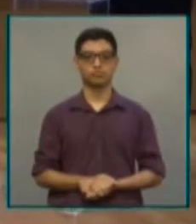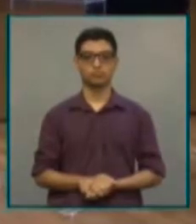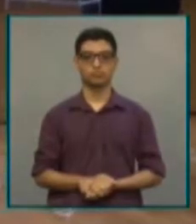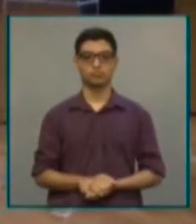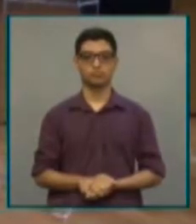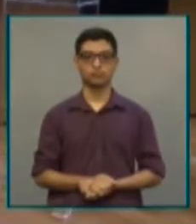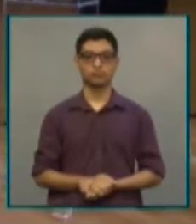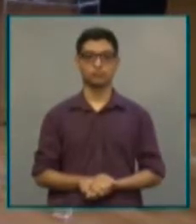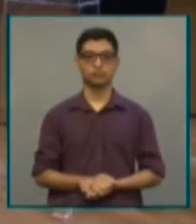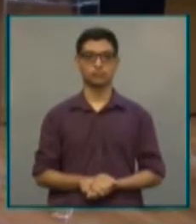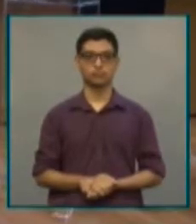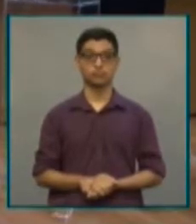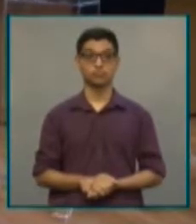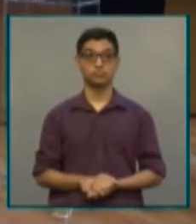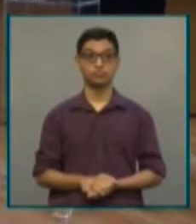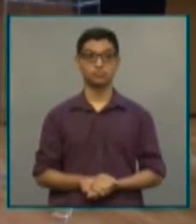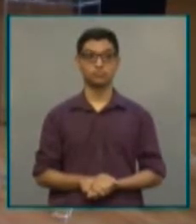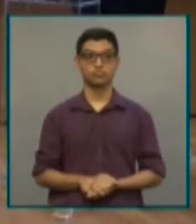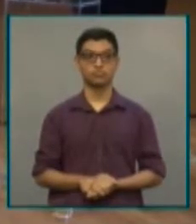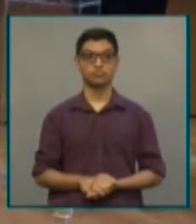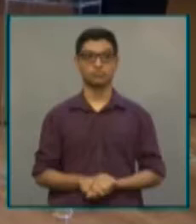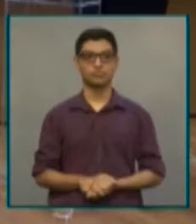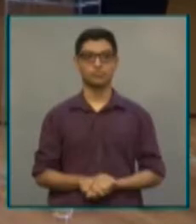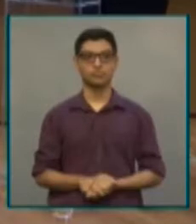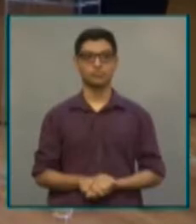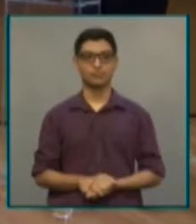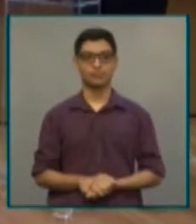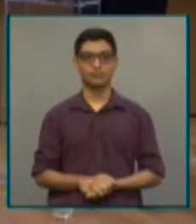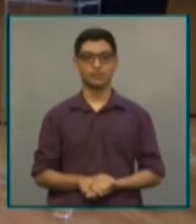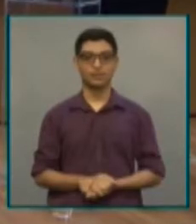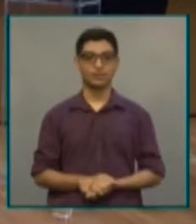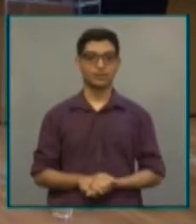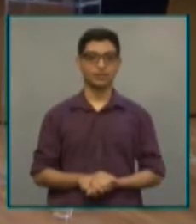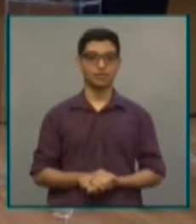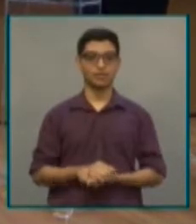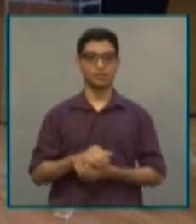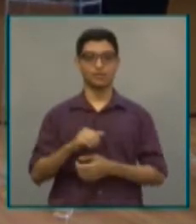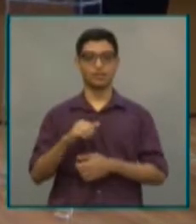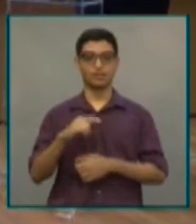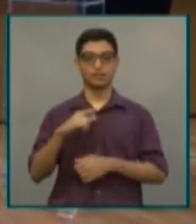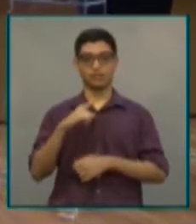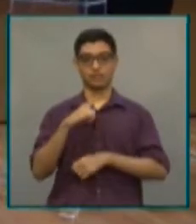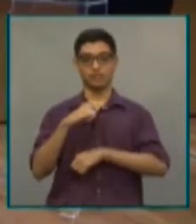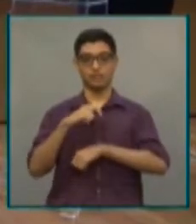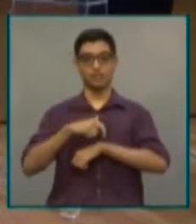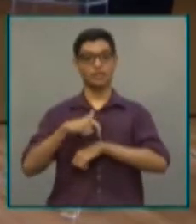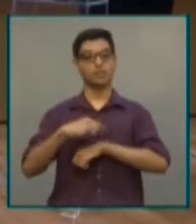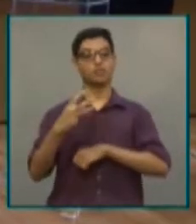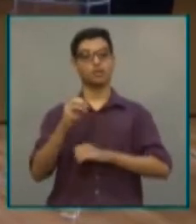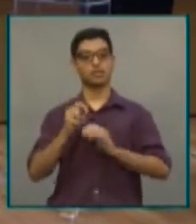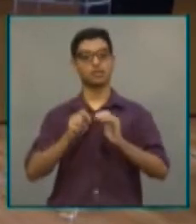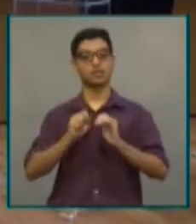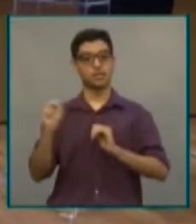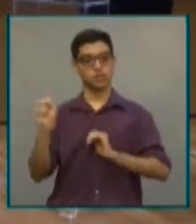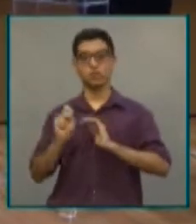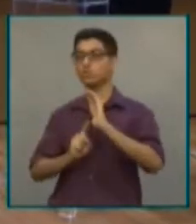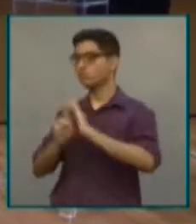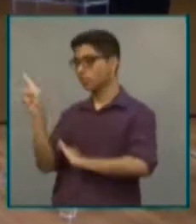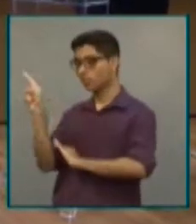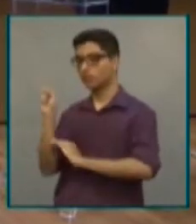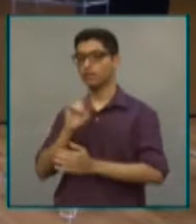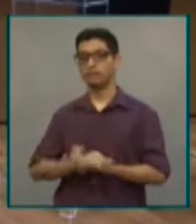A candidata Roberta Vasques tem 30 segundos para fazer a sua indagação. Uma